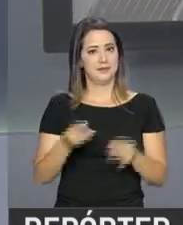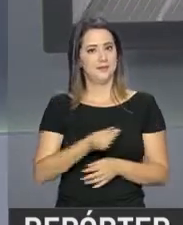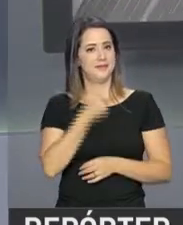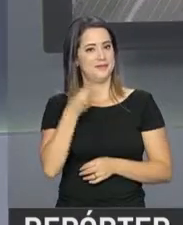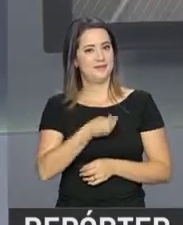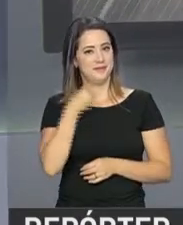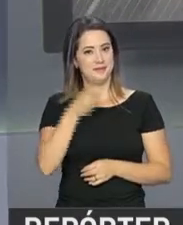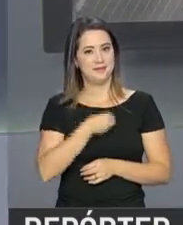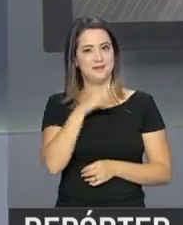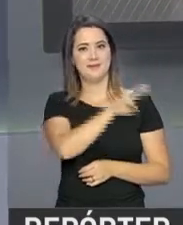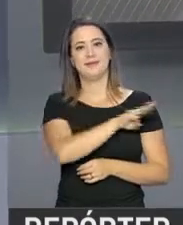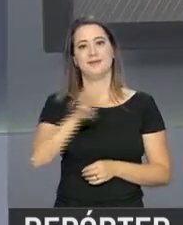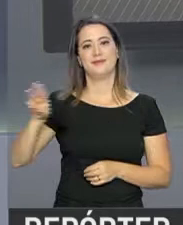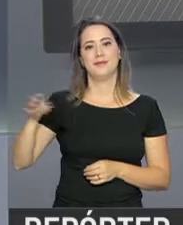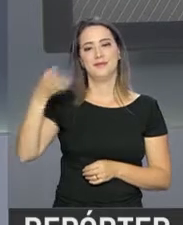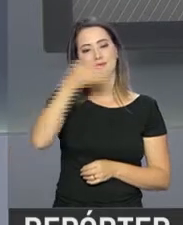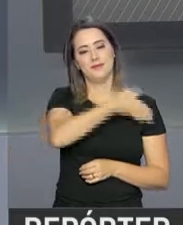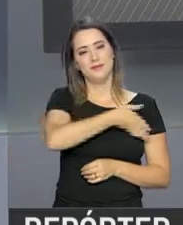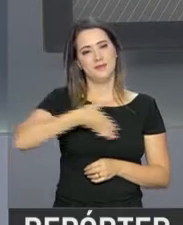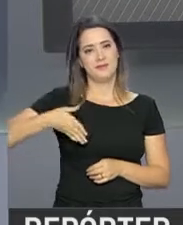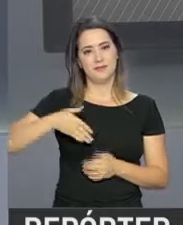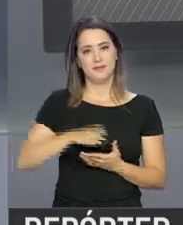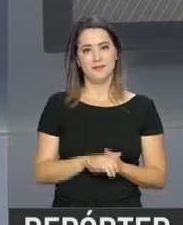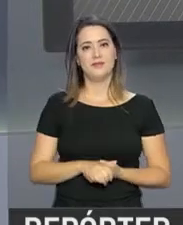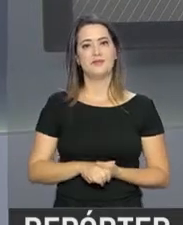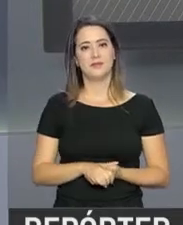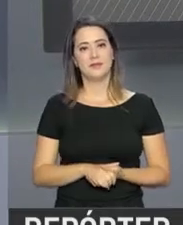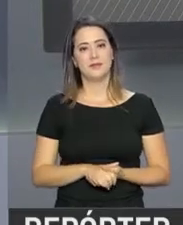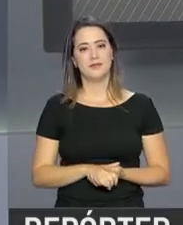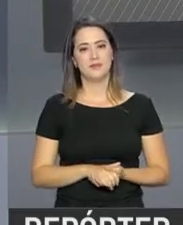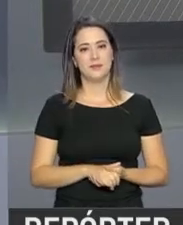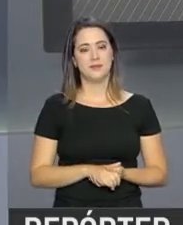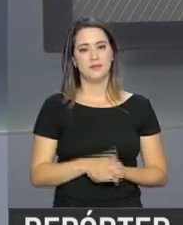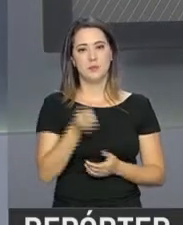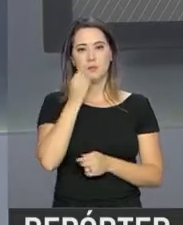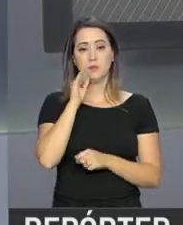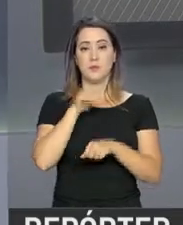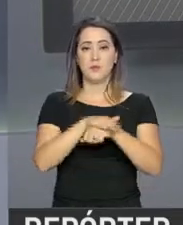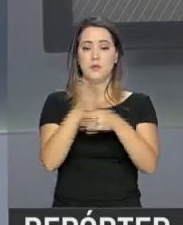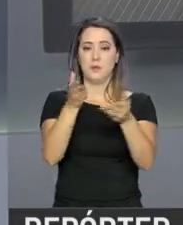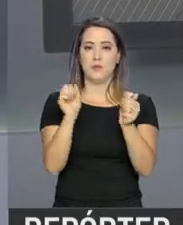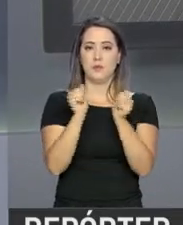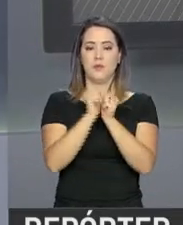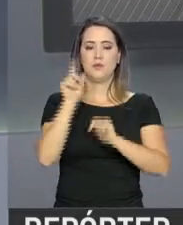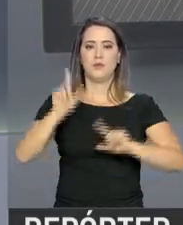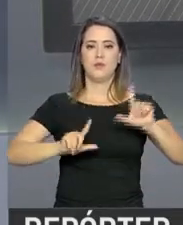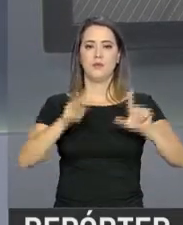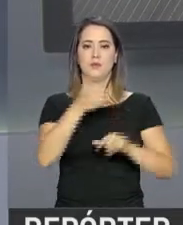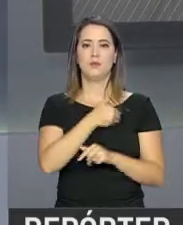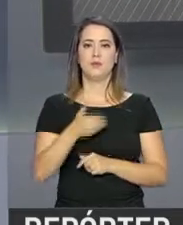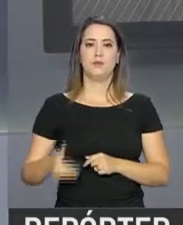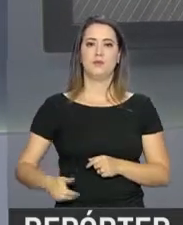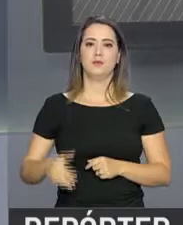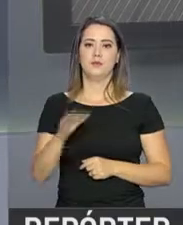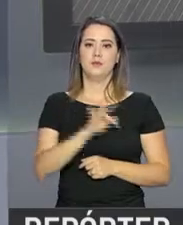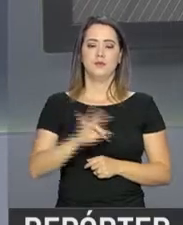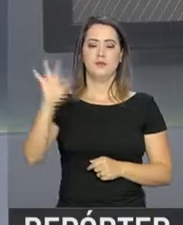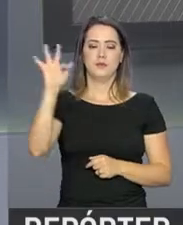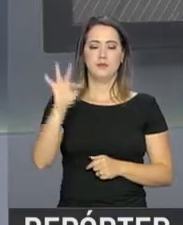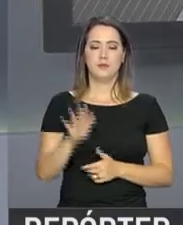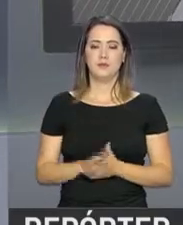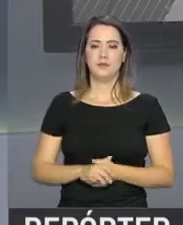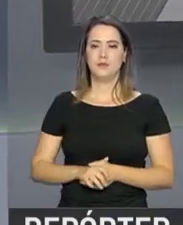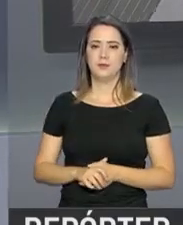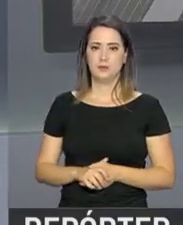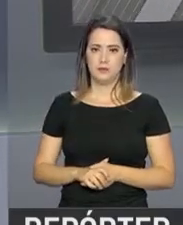programação ao vivo está na página da tv nbr na internet uma boa noite pra você e continue com a gente aqui na nbr a